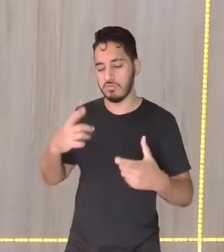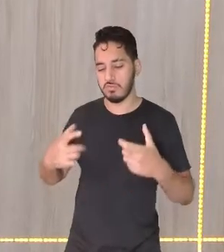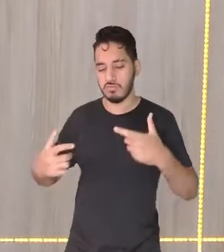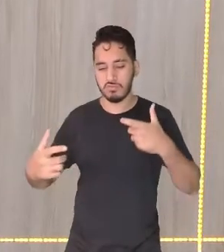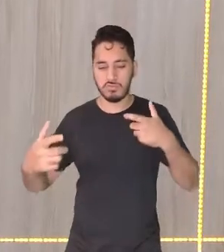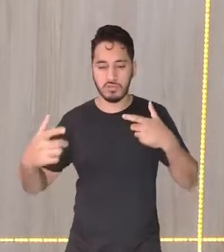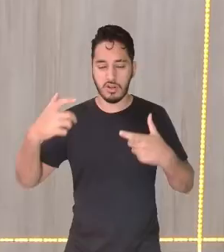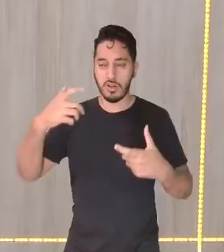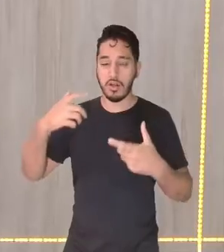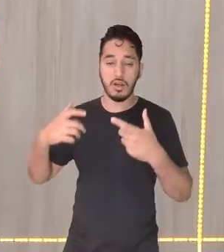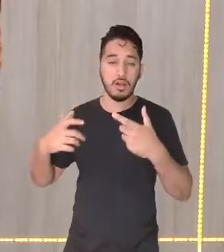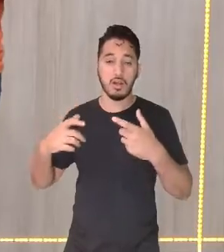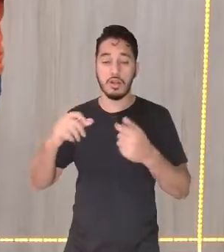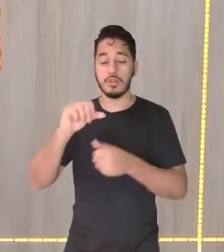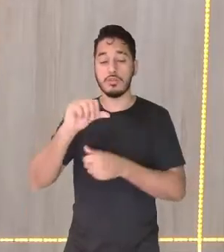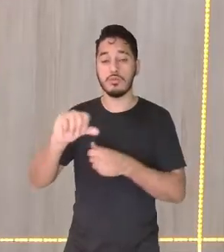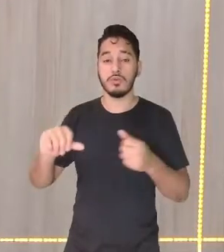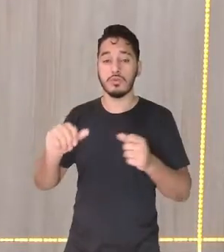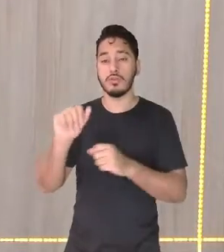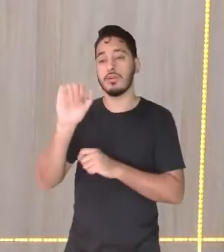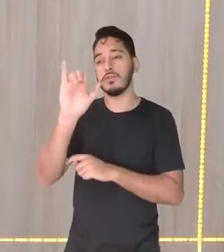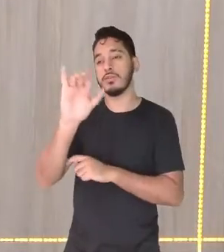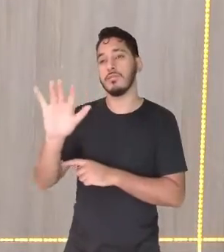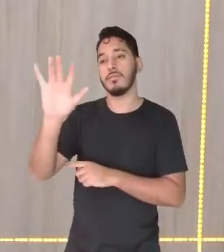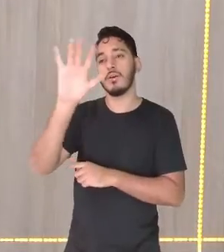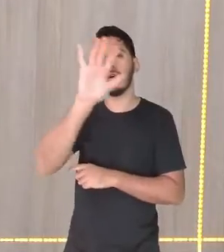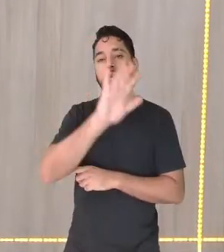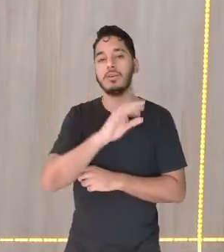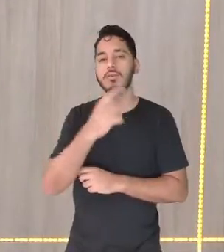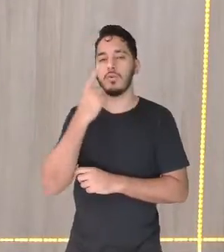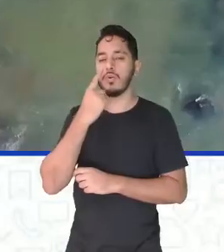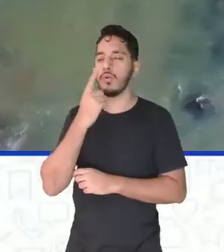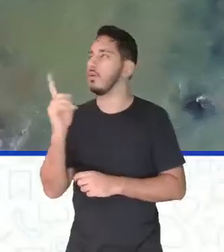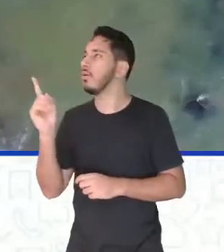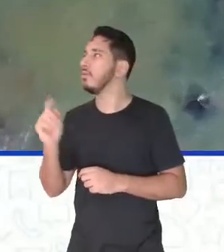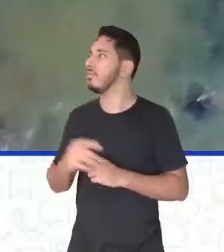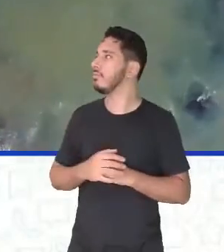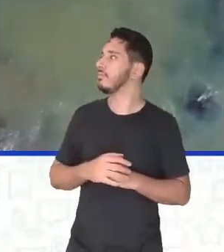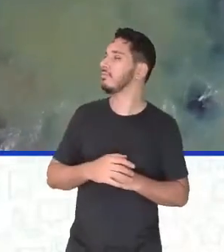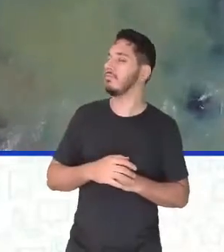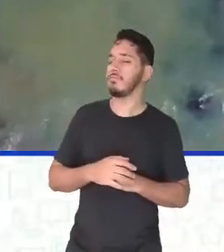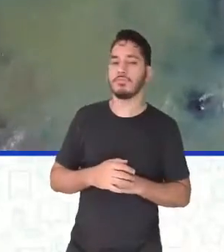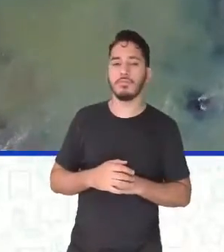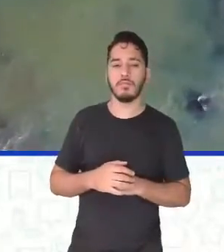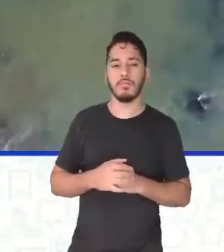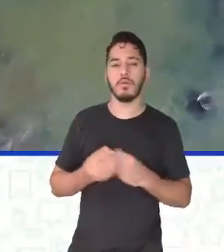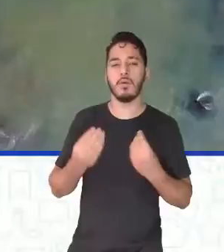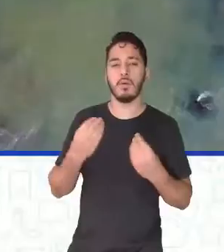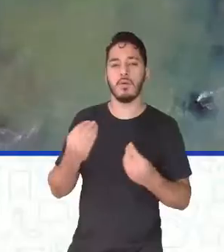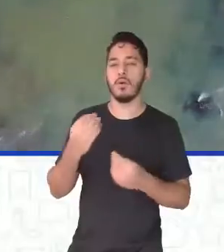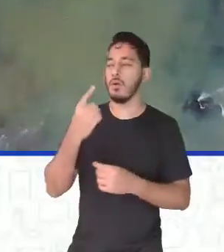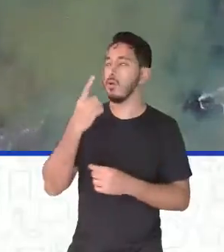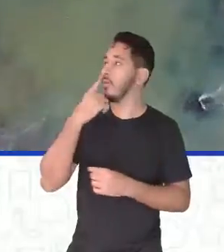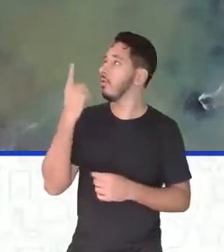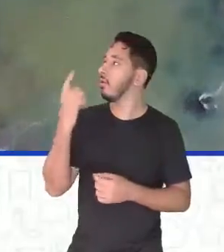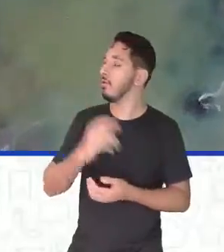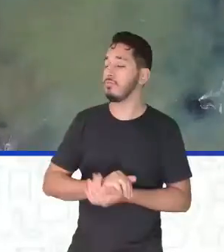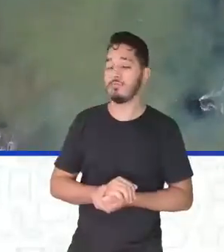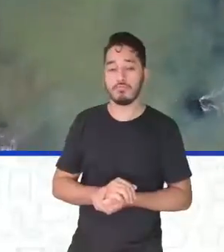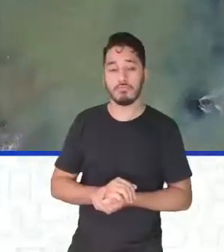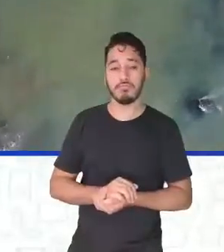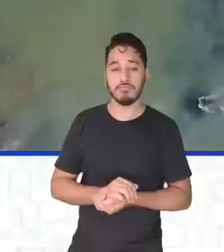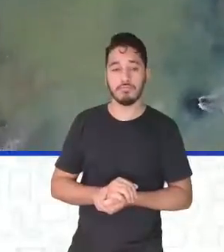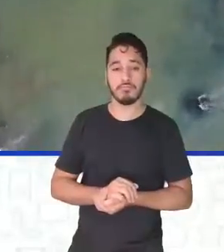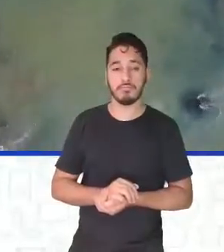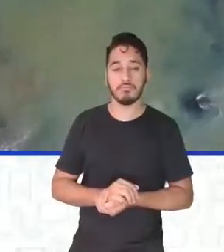mudanças na paisagem. Então, olha aí, ó. Águas que movem moinho. Eu não consigo não pensar nessa música, professor. Terra, planeta, água.